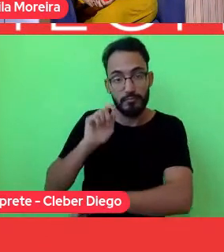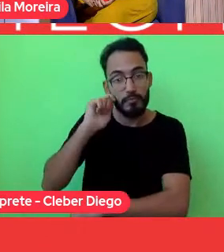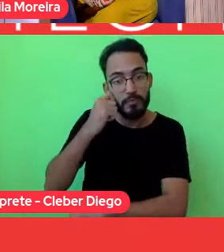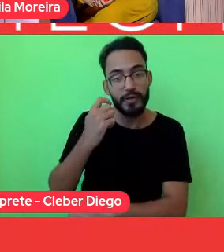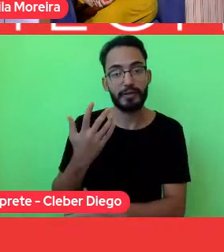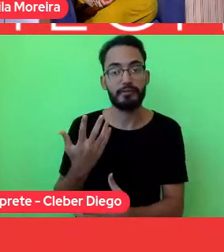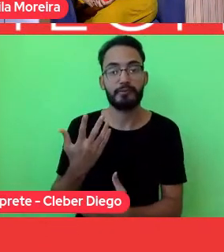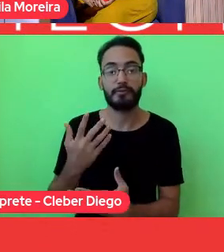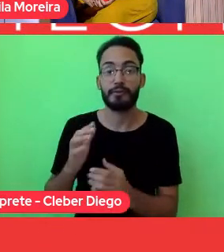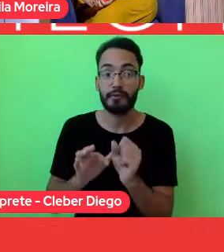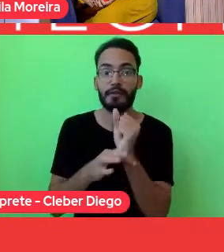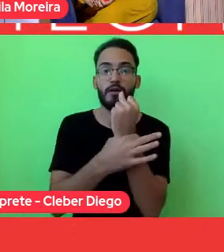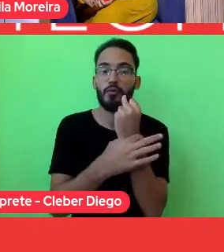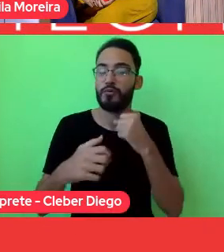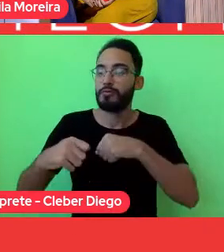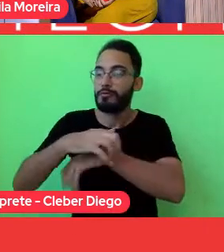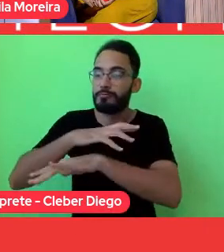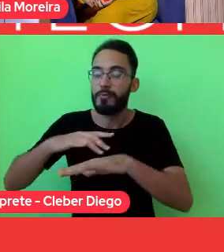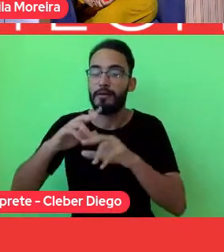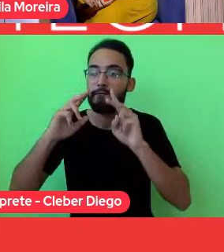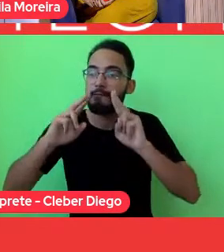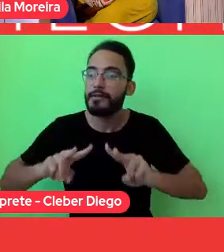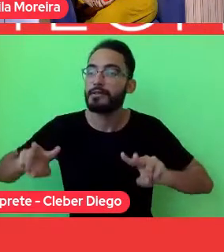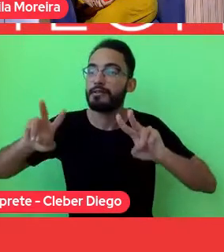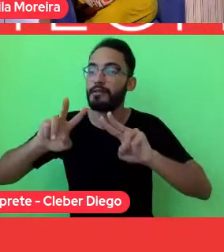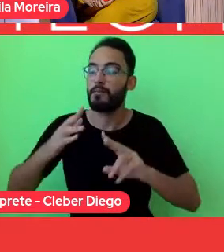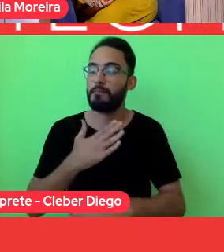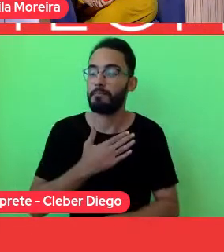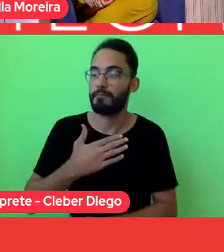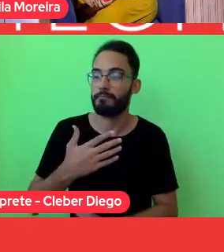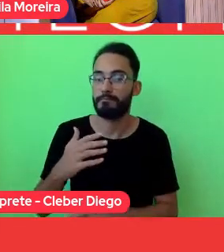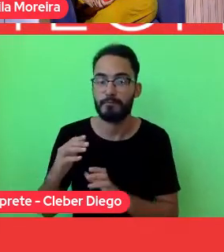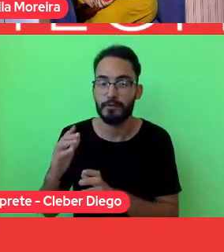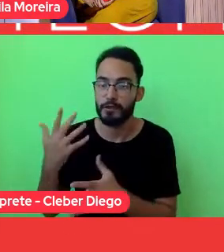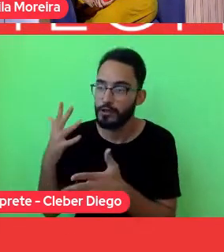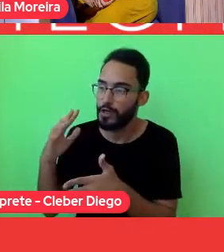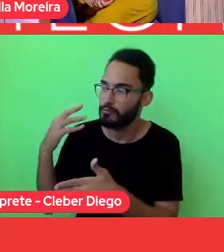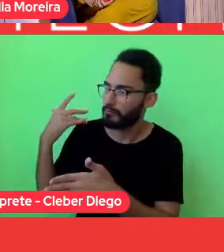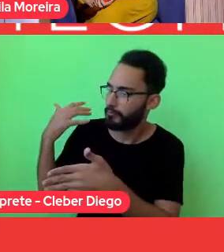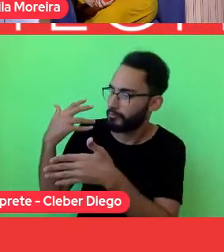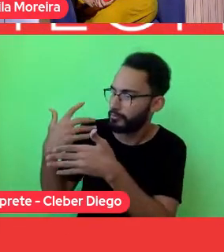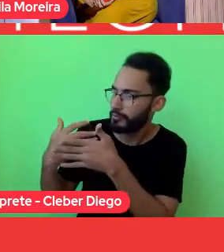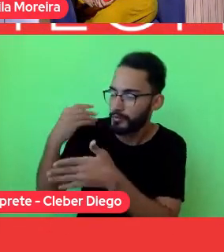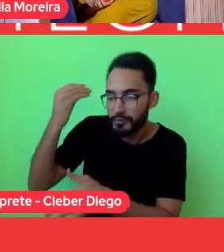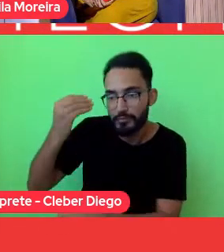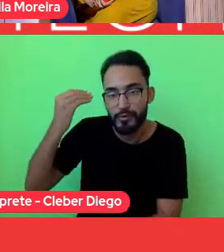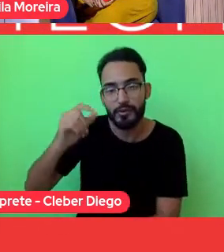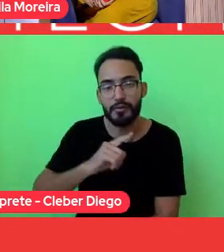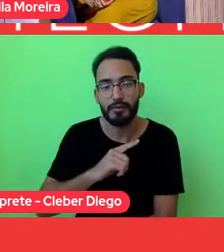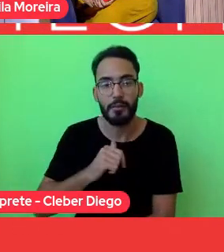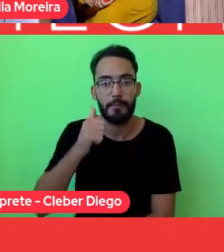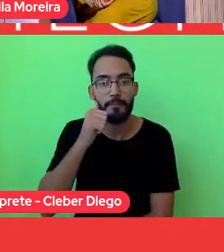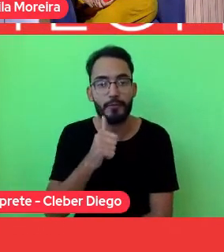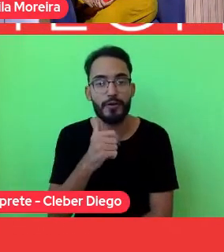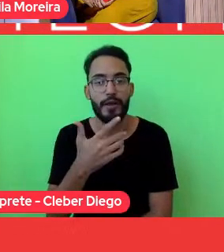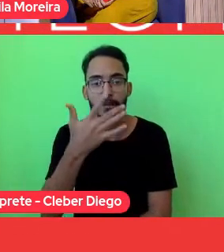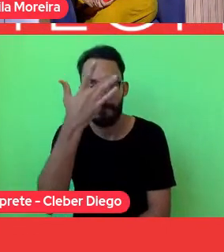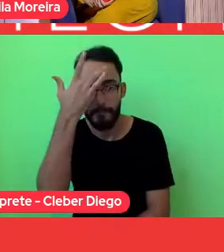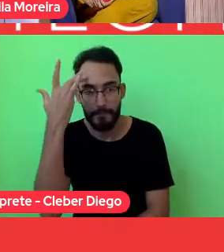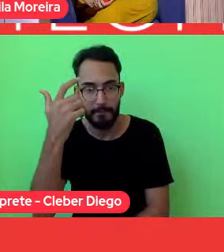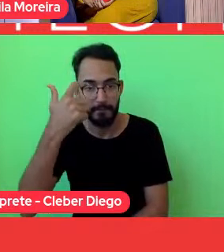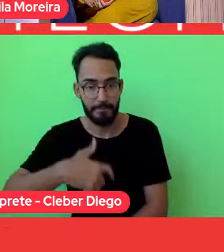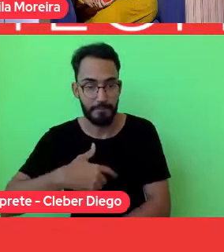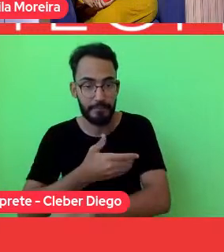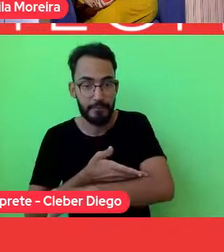espaço, mas também da minha visão, de todo o meu acúmulo de designer, de mulher, de pessoa preta no mundo e tudo